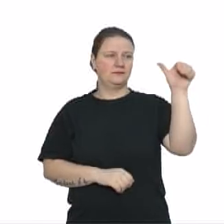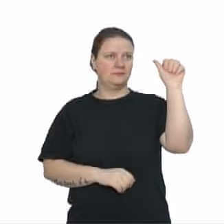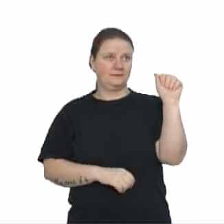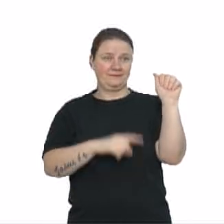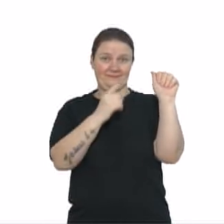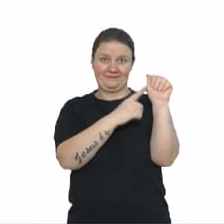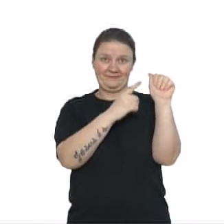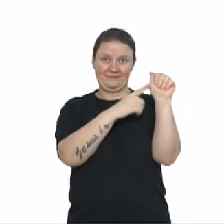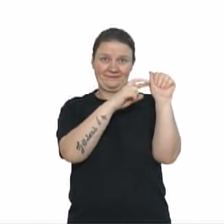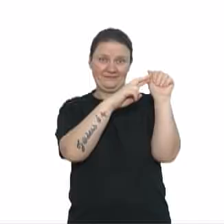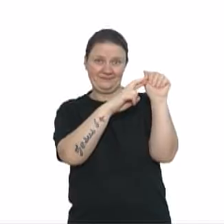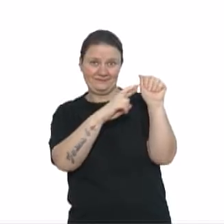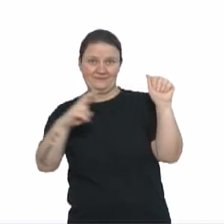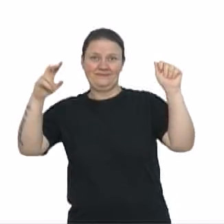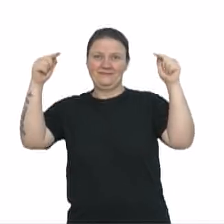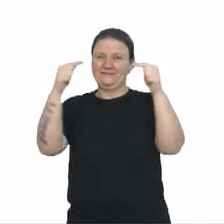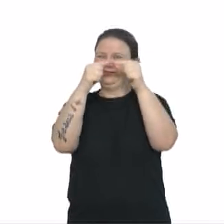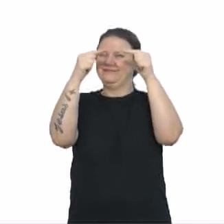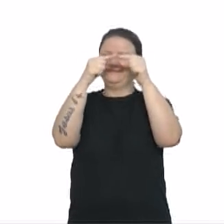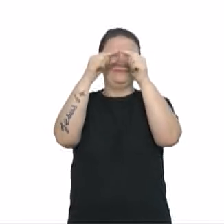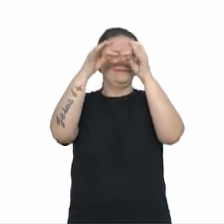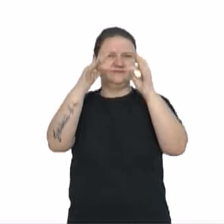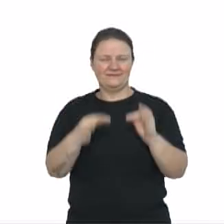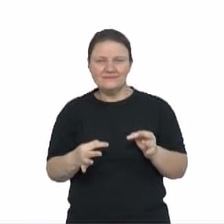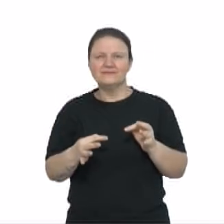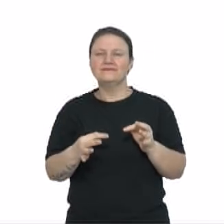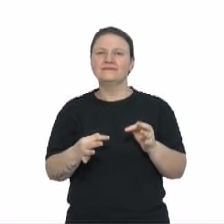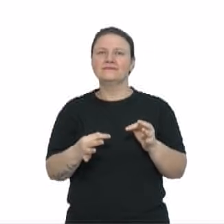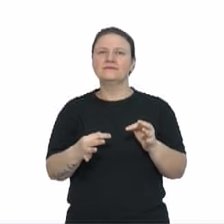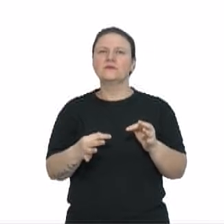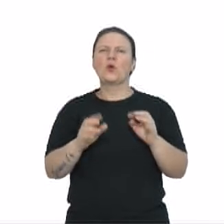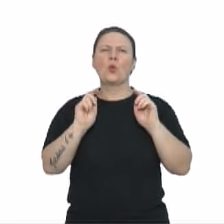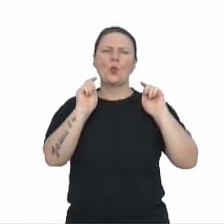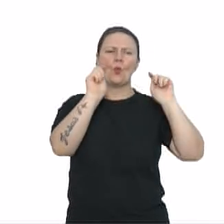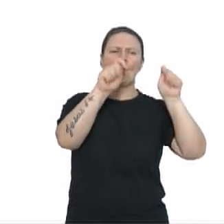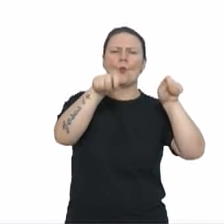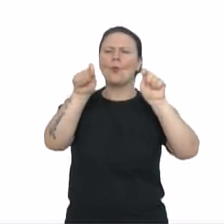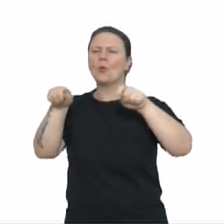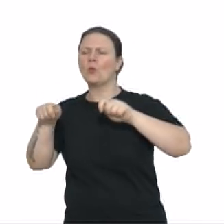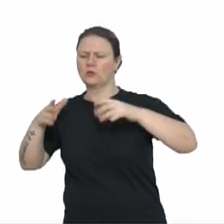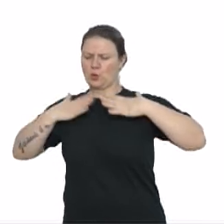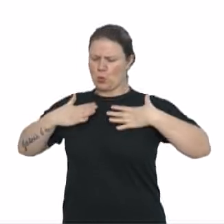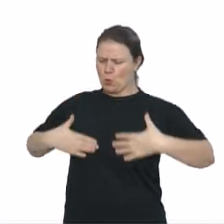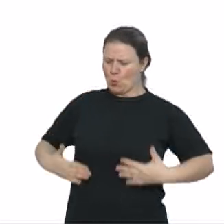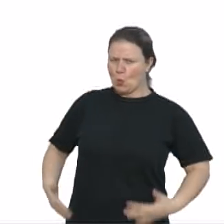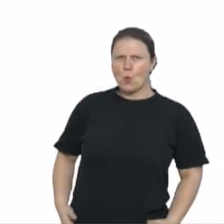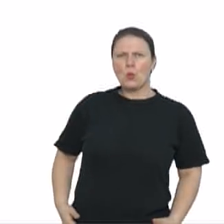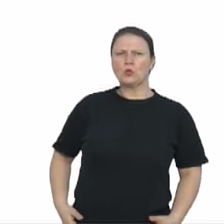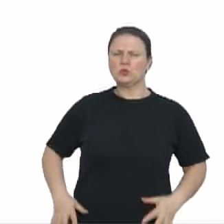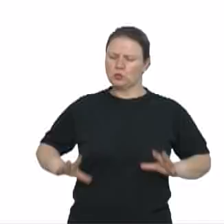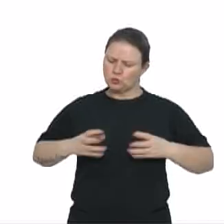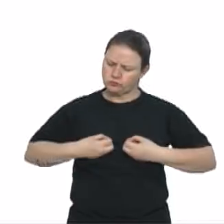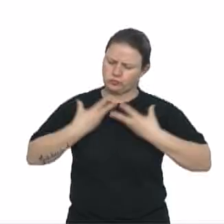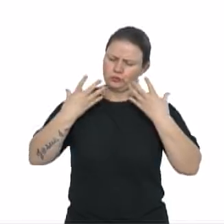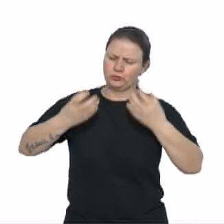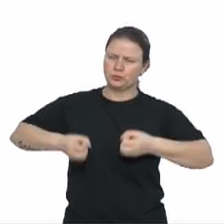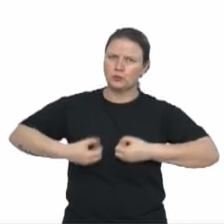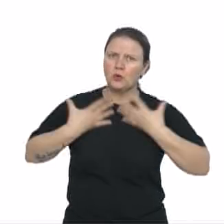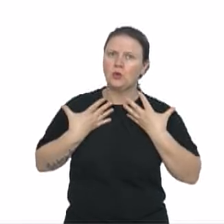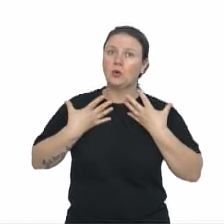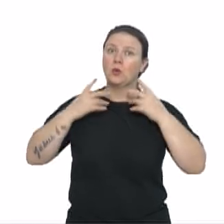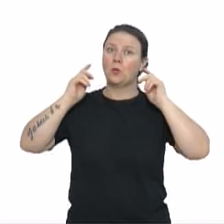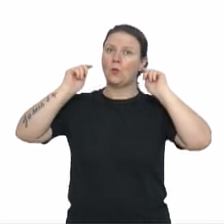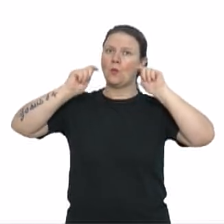da primeira pergunta. Letra A. É a capacidade de o corpo executar movimentos de pequena e